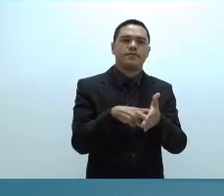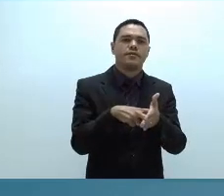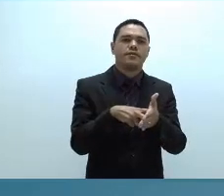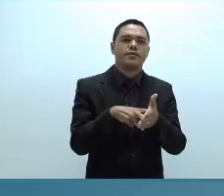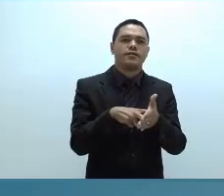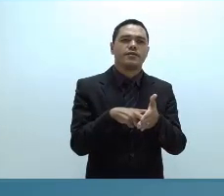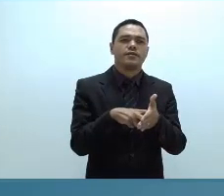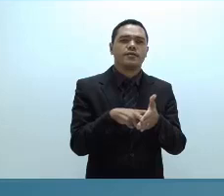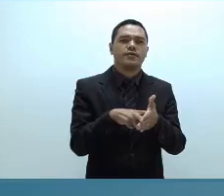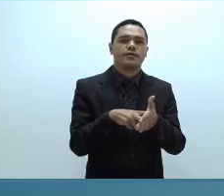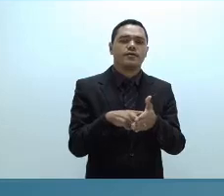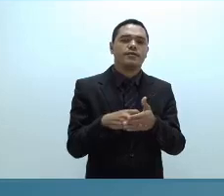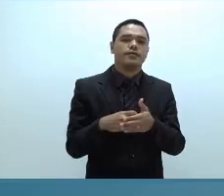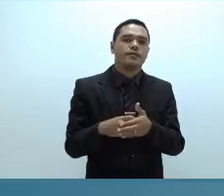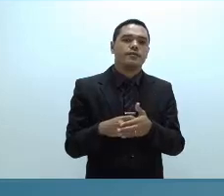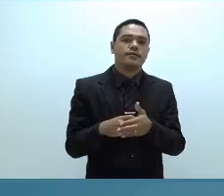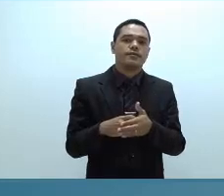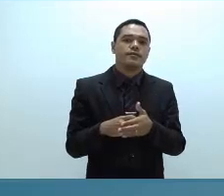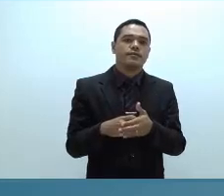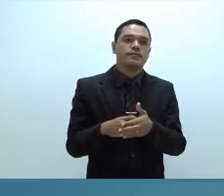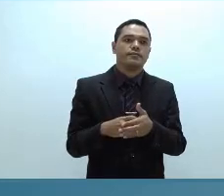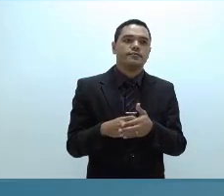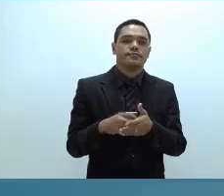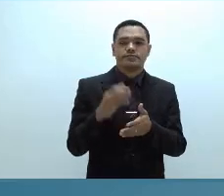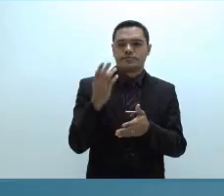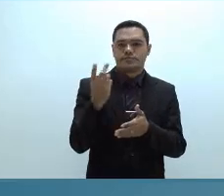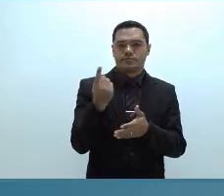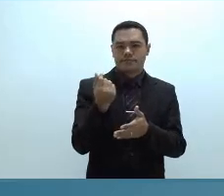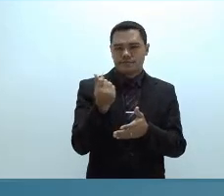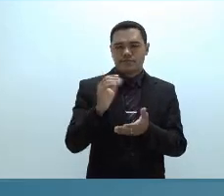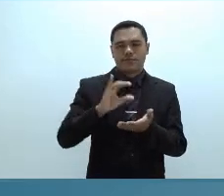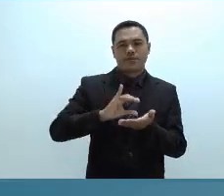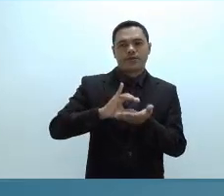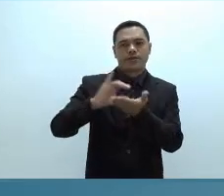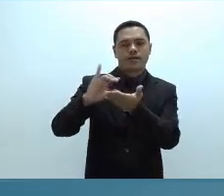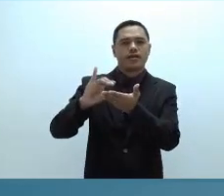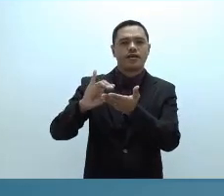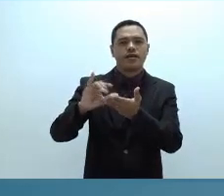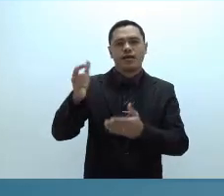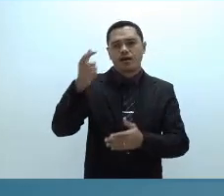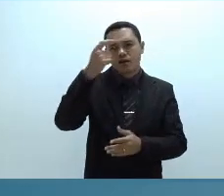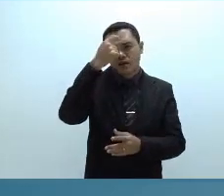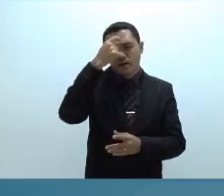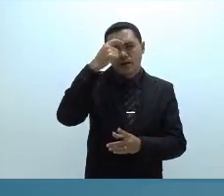sentença, proferida na ação de indenização por danos morais materiais,